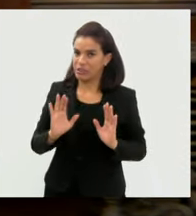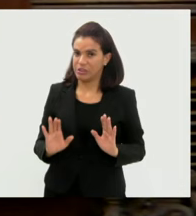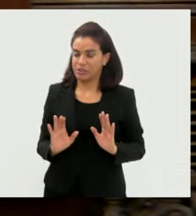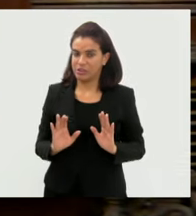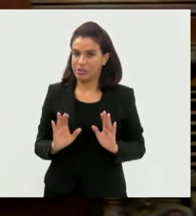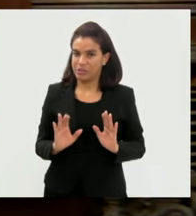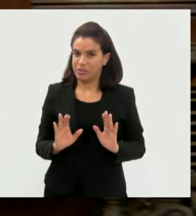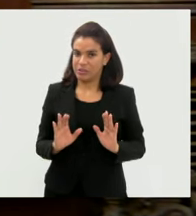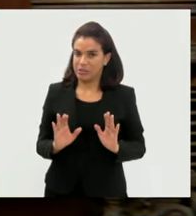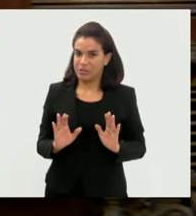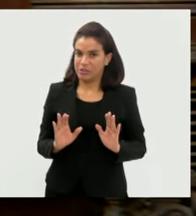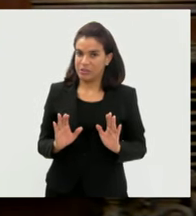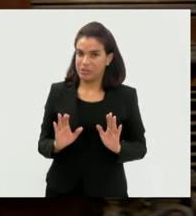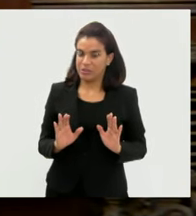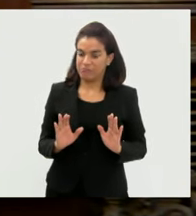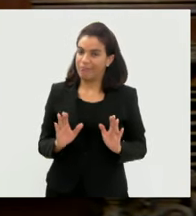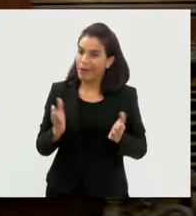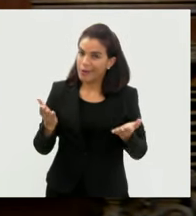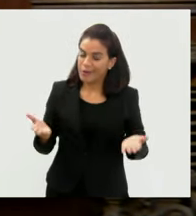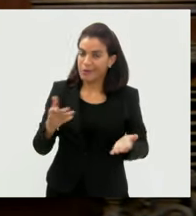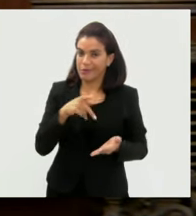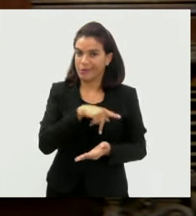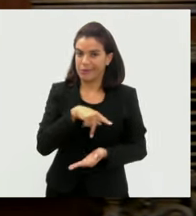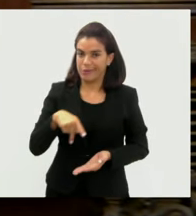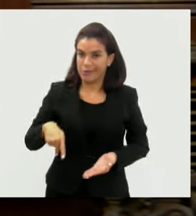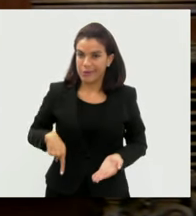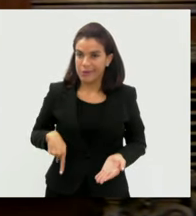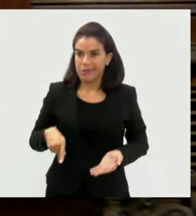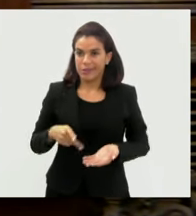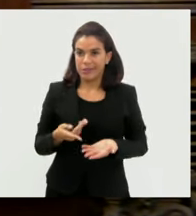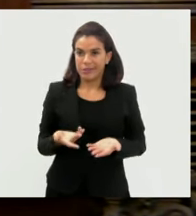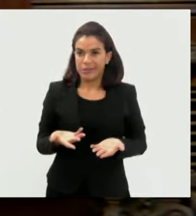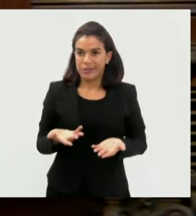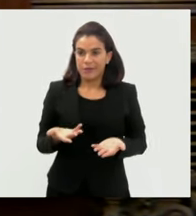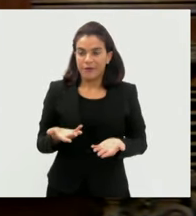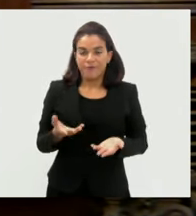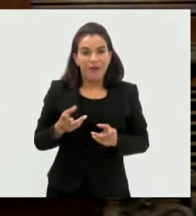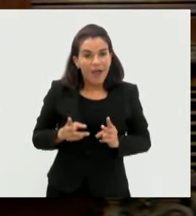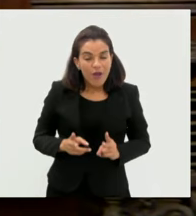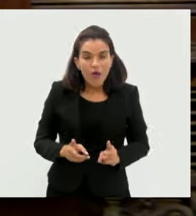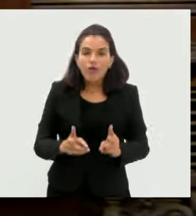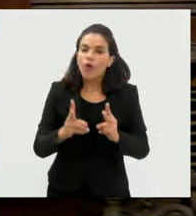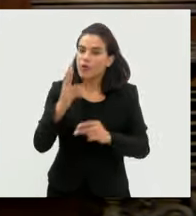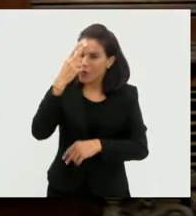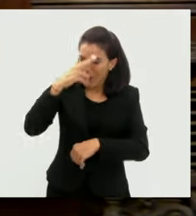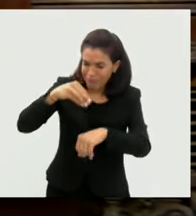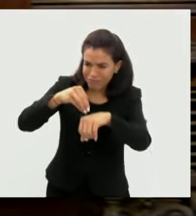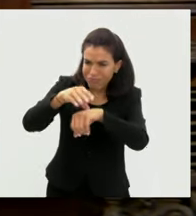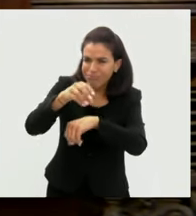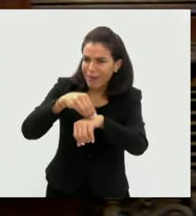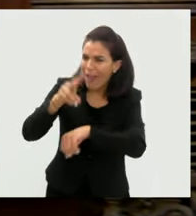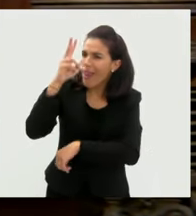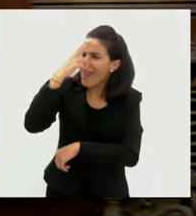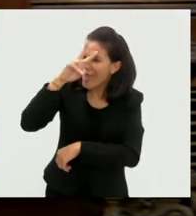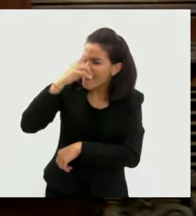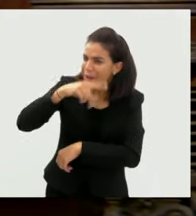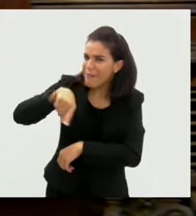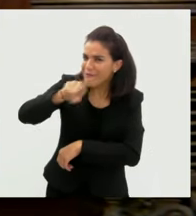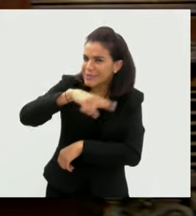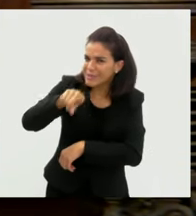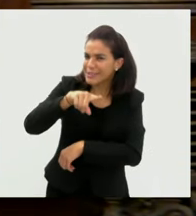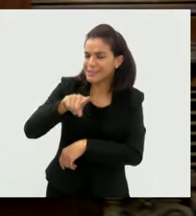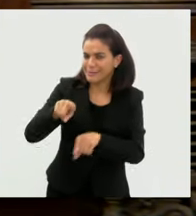aí, presidente, estão tapando o sol com a peneira. Vou continuar refrescando a memória da população, da imprensa e do